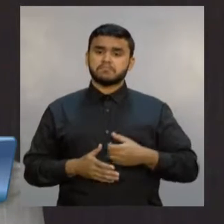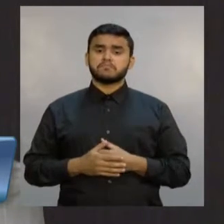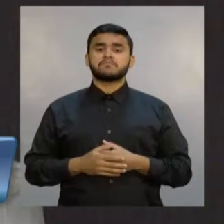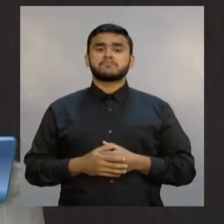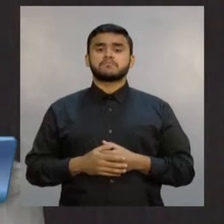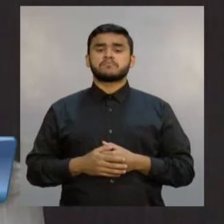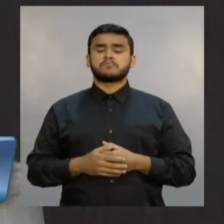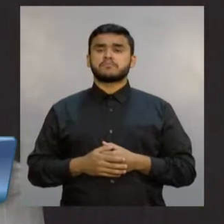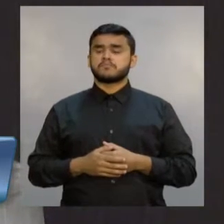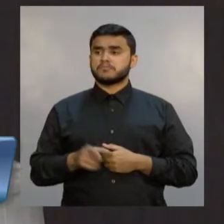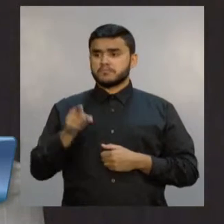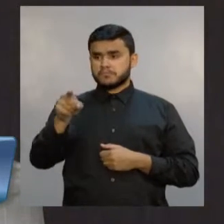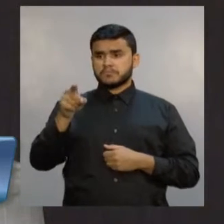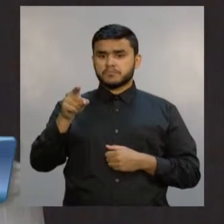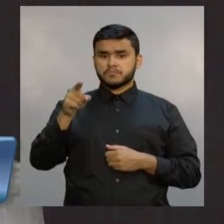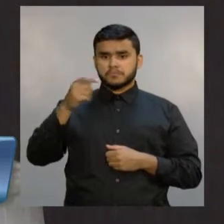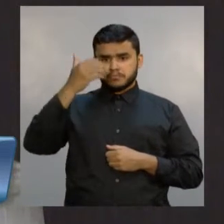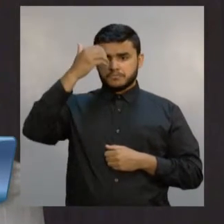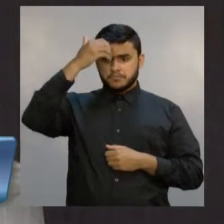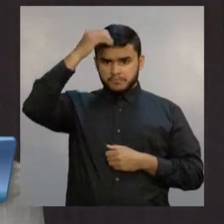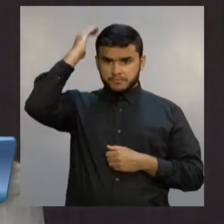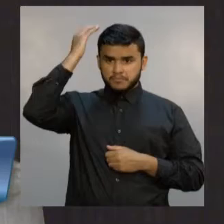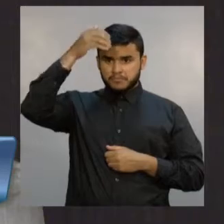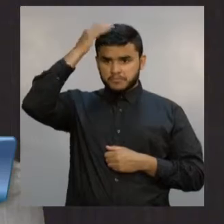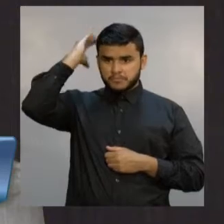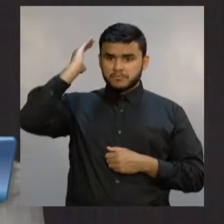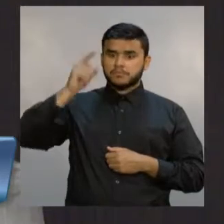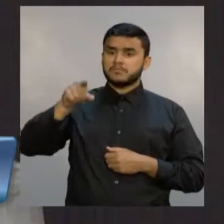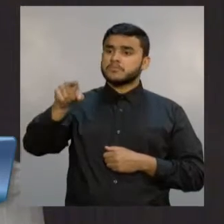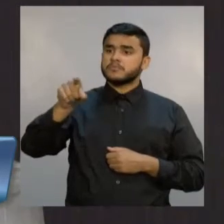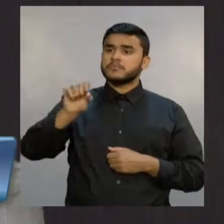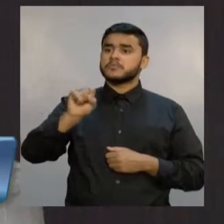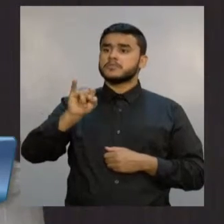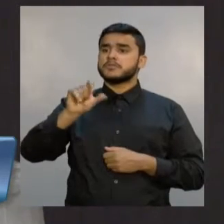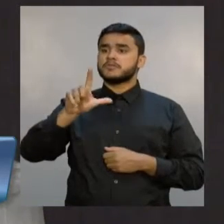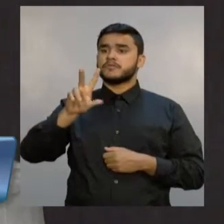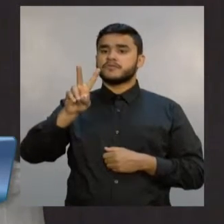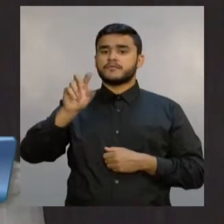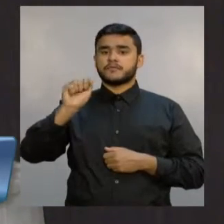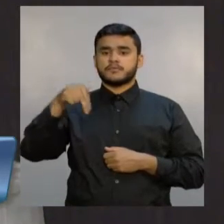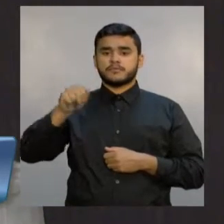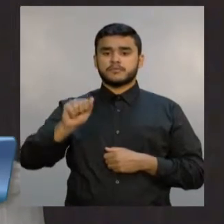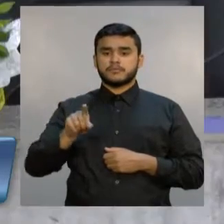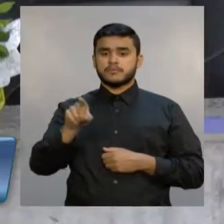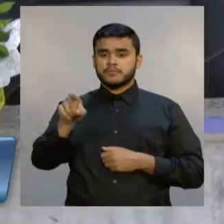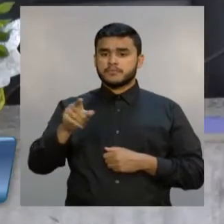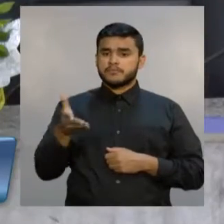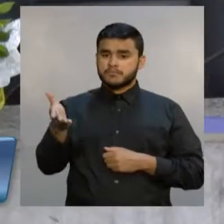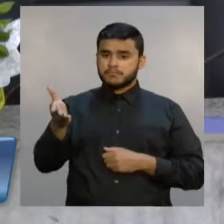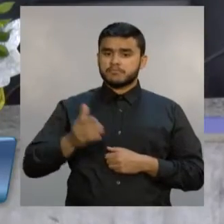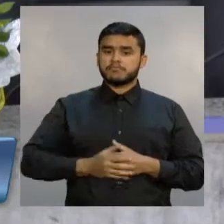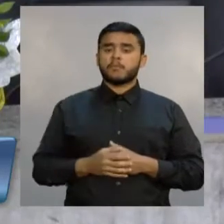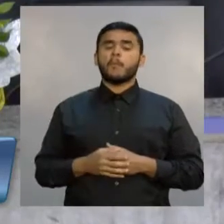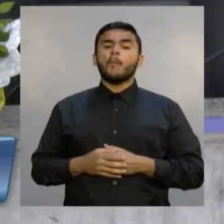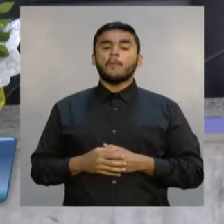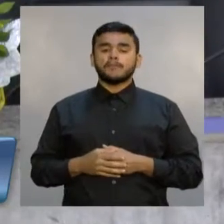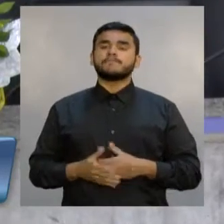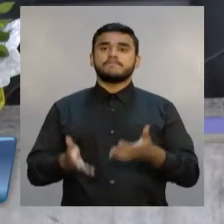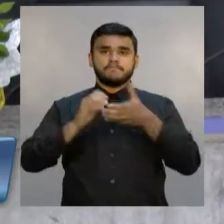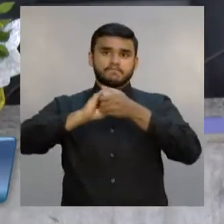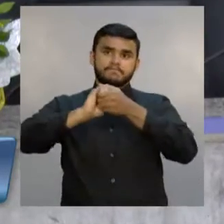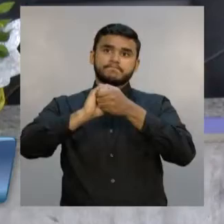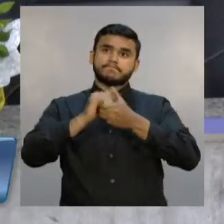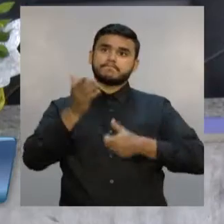a parte da deputada Silvana, e, na sequência, eu concluo o meu pronunciamento. Meu amigo querido, deputado Renato Rosendo, meu à